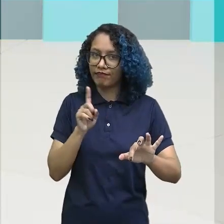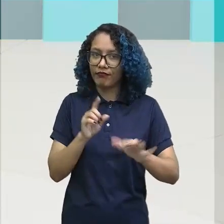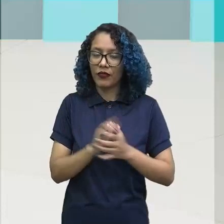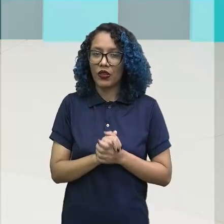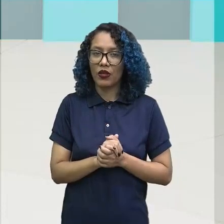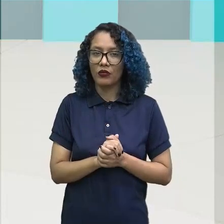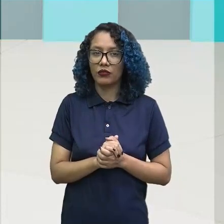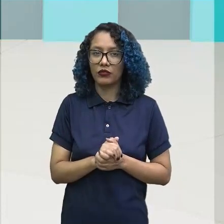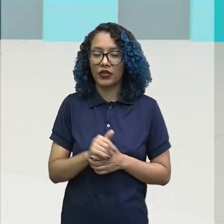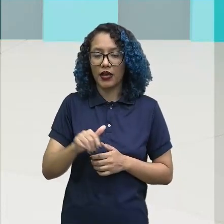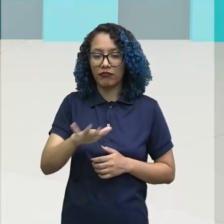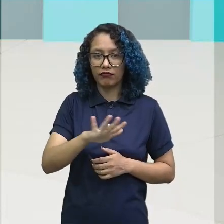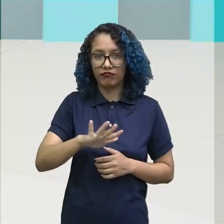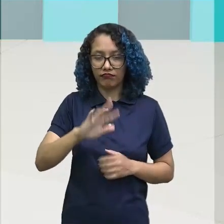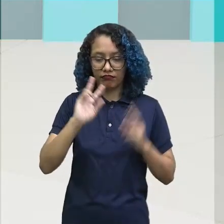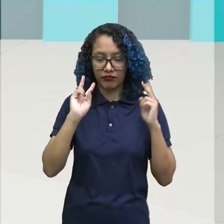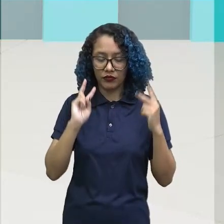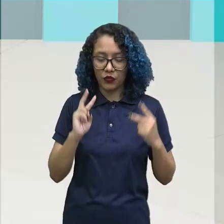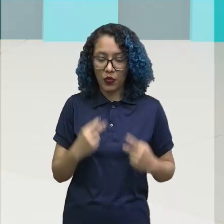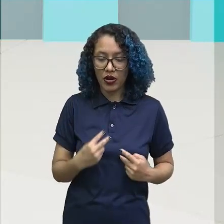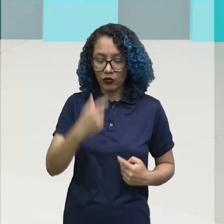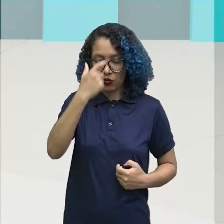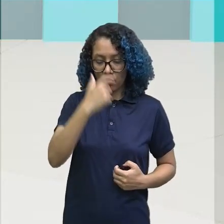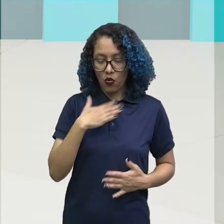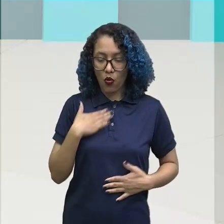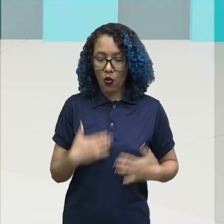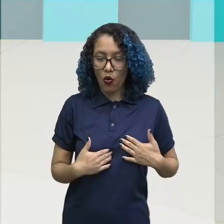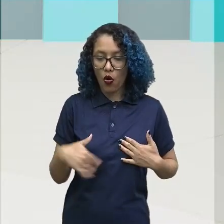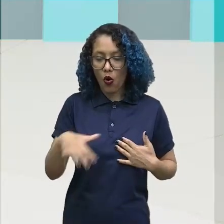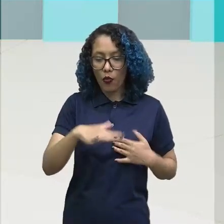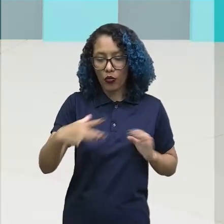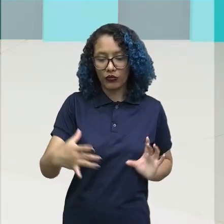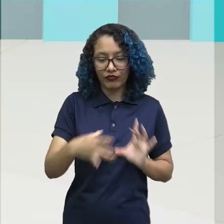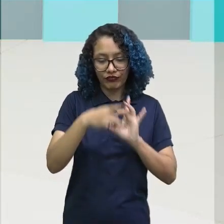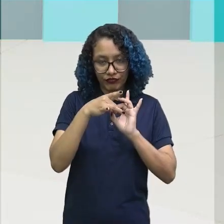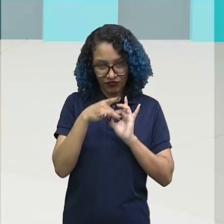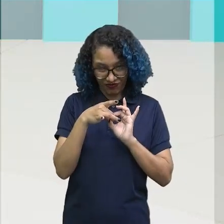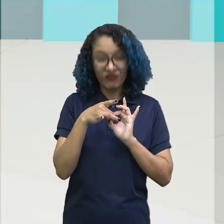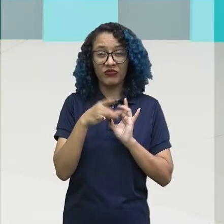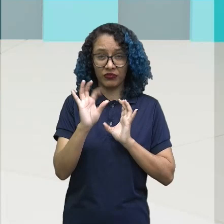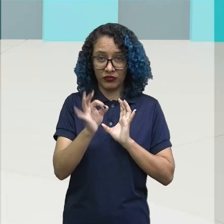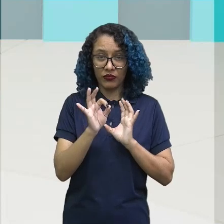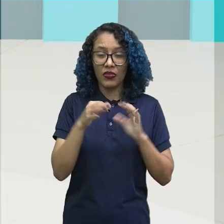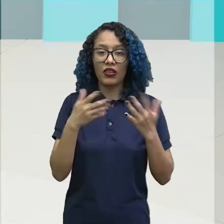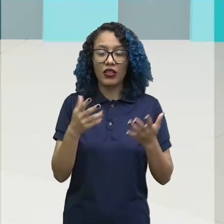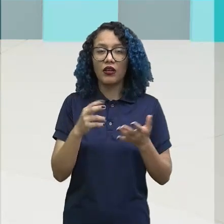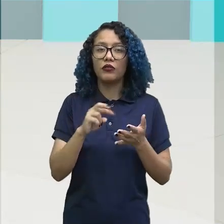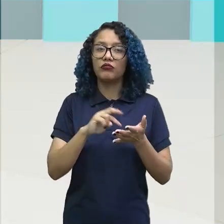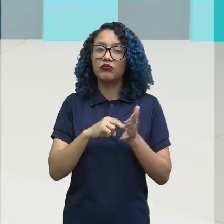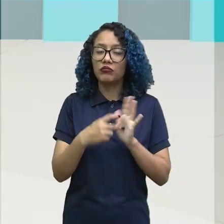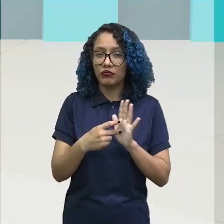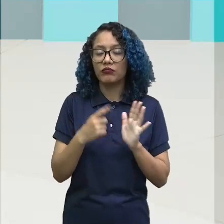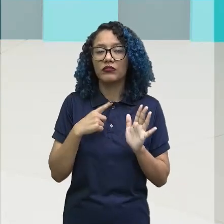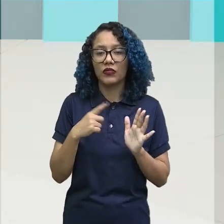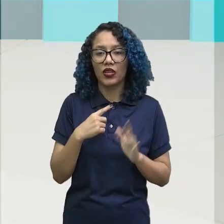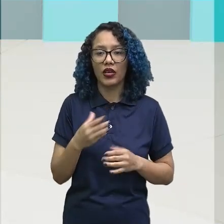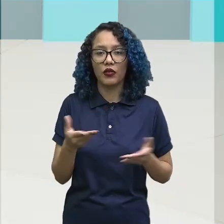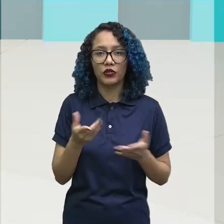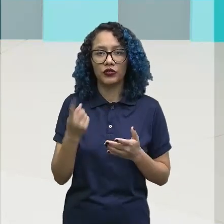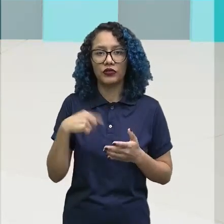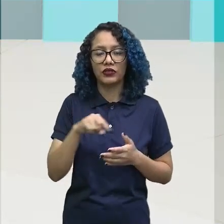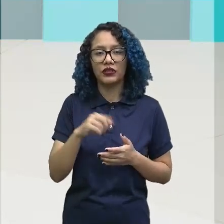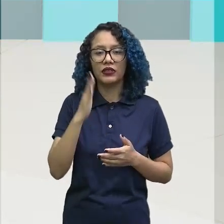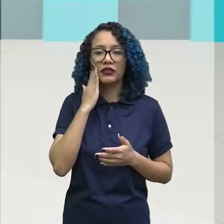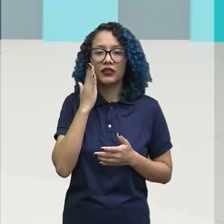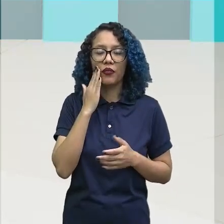nós somos uma unidade? E sim, quer dizer que existe um significado. Hoje você sabe que a